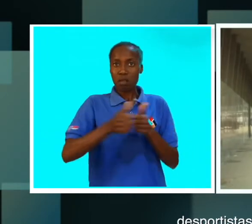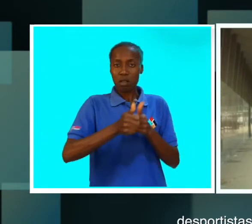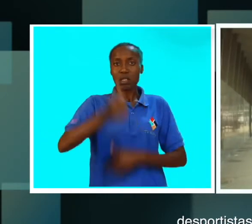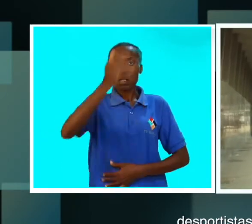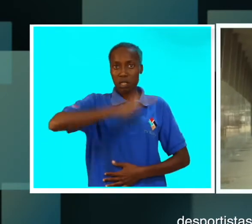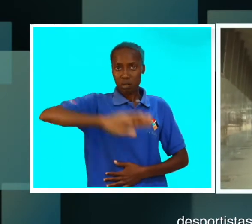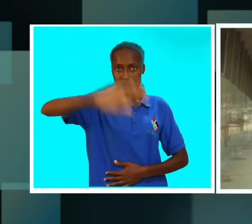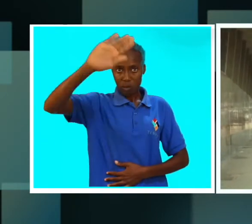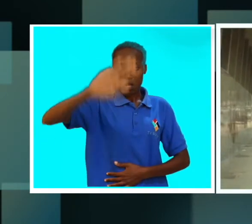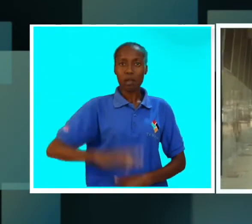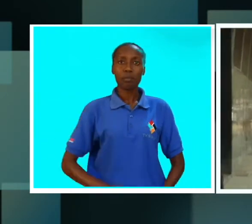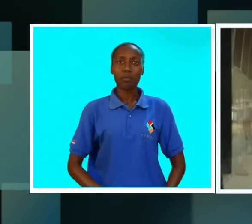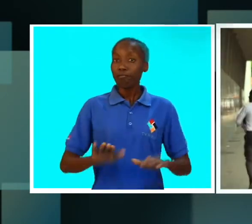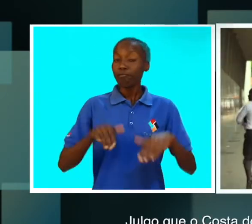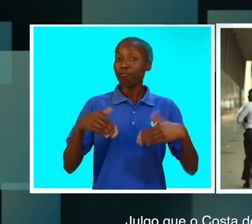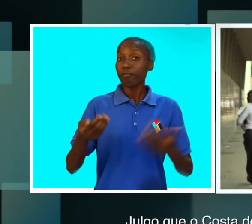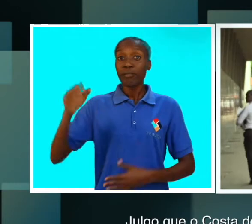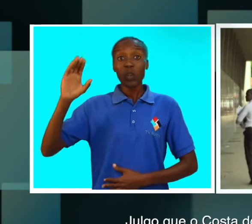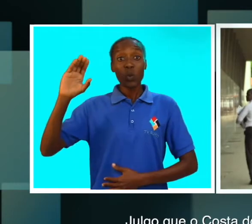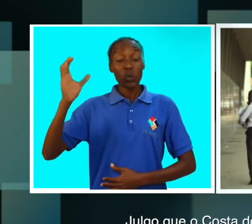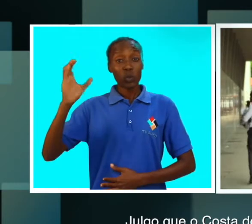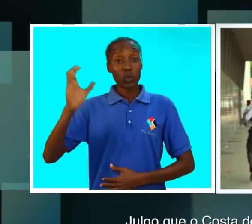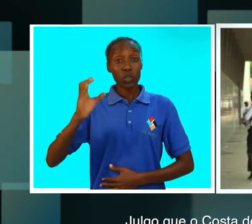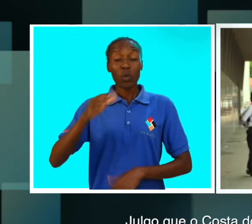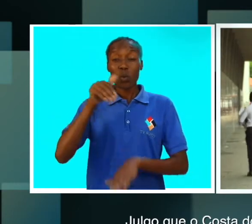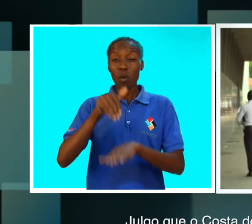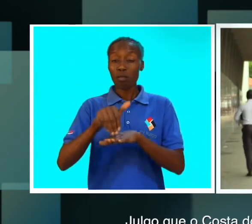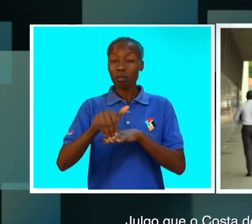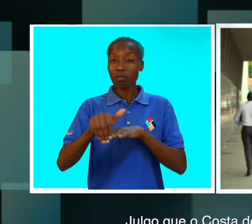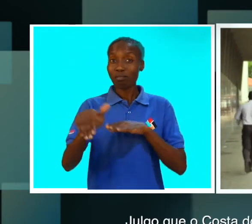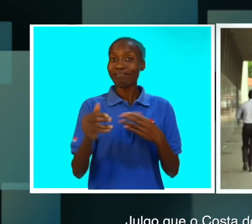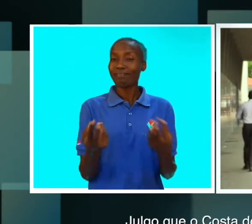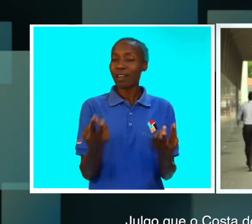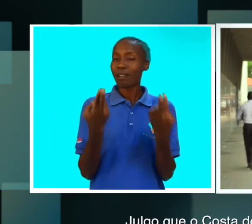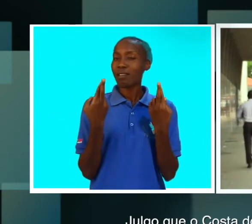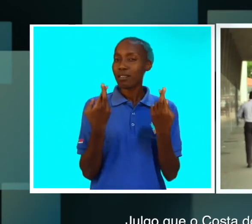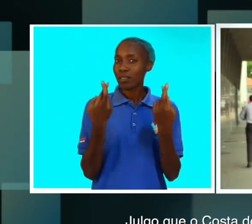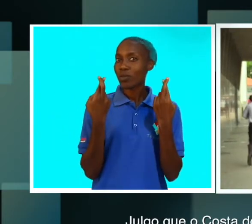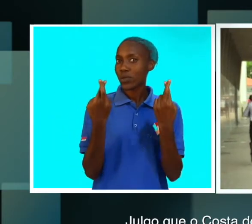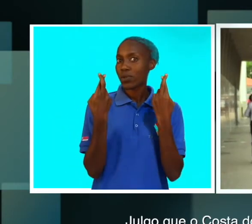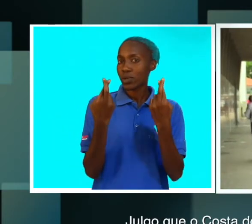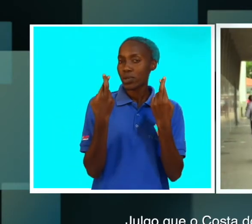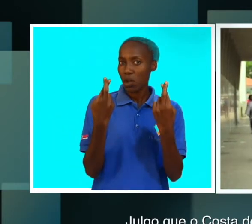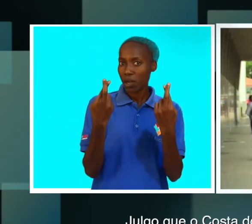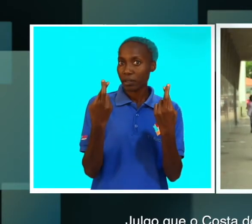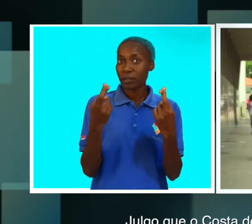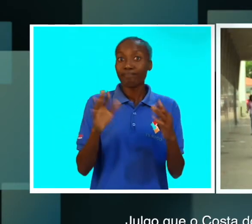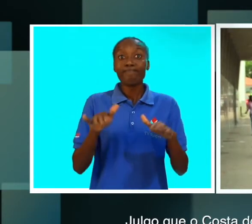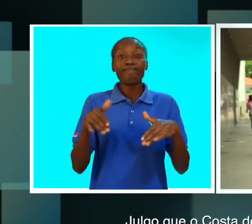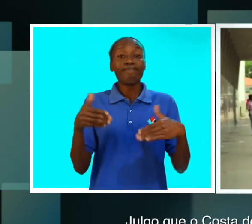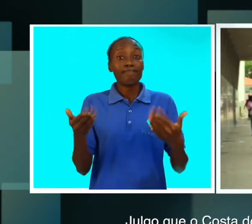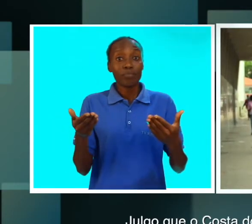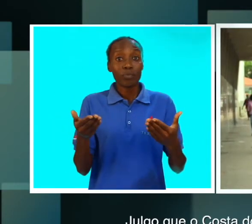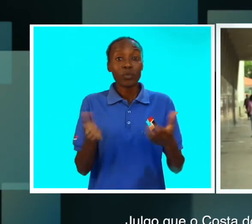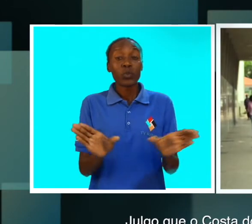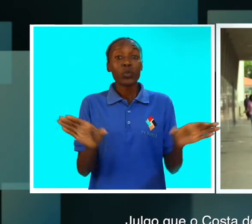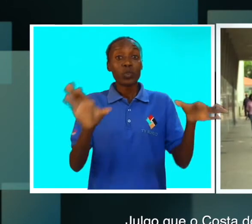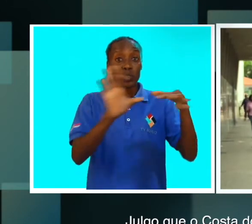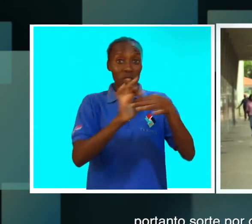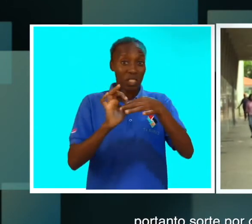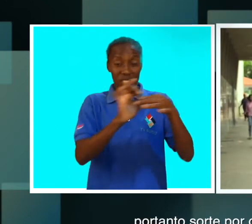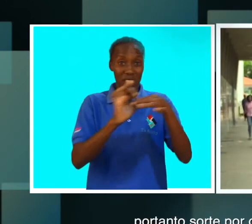nacionais. Juro que o Costa do Sol continua com uma sorte bem de frente da